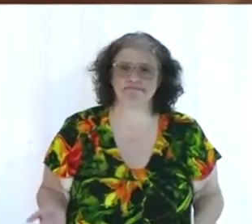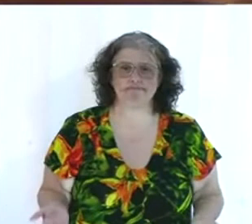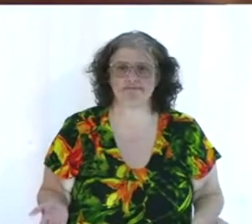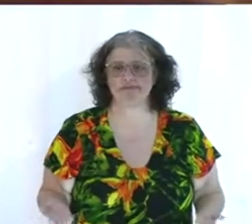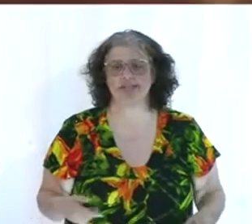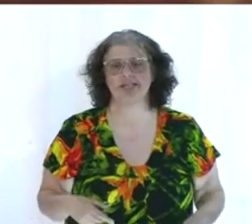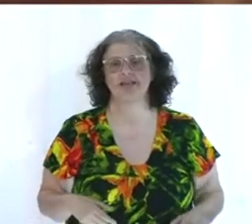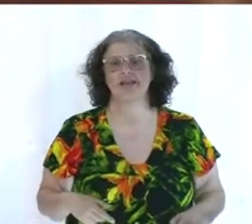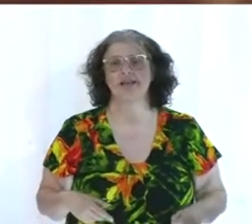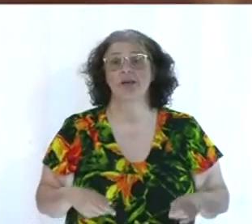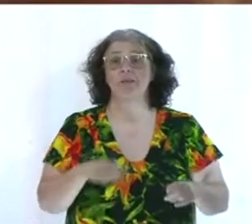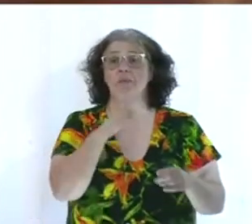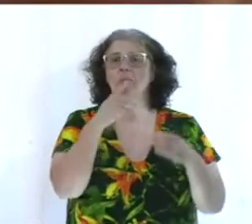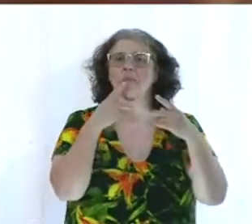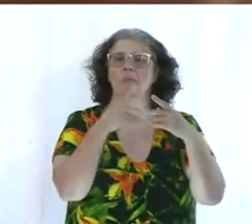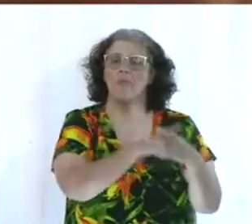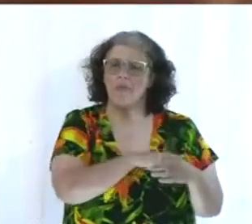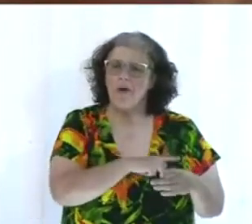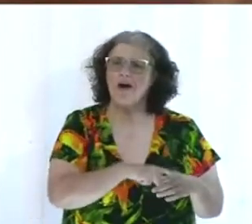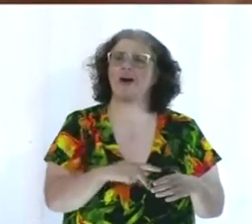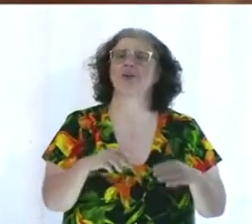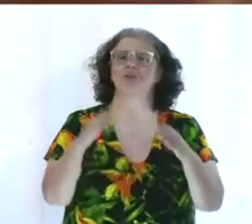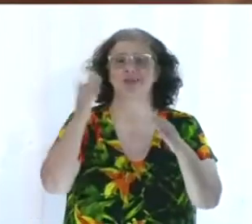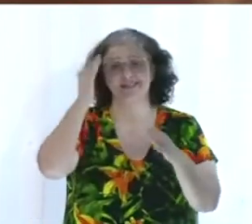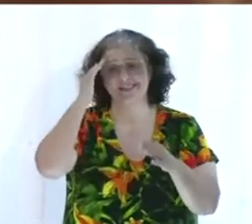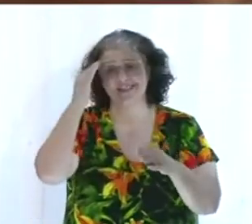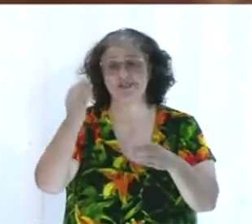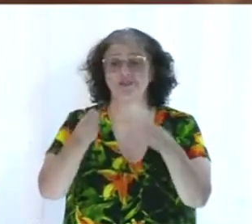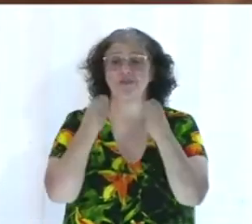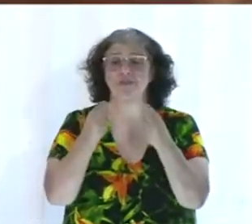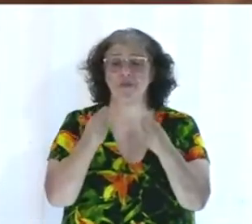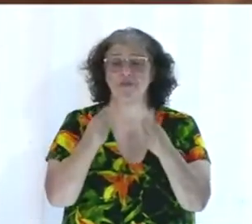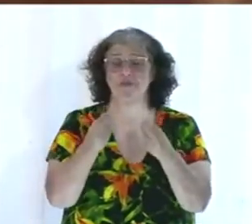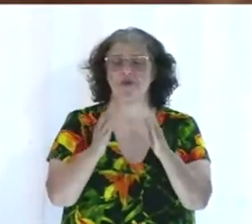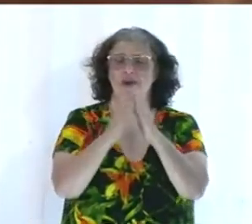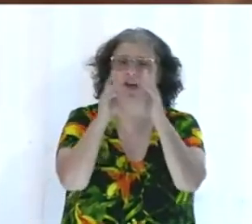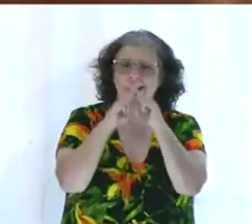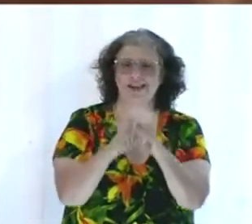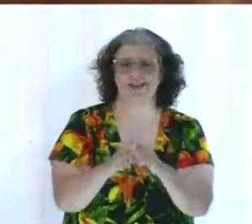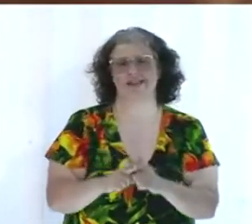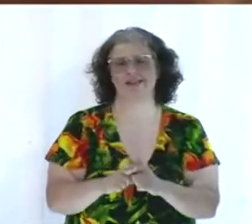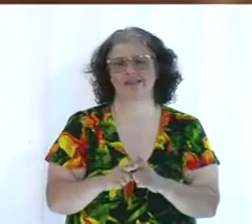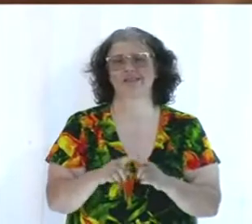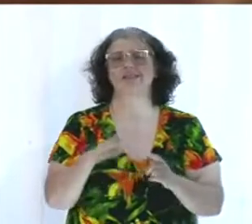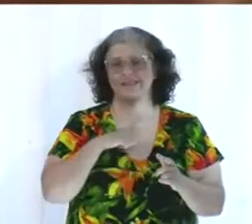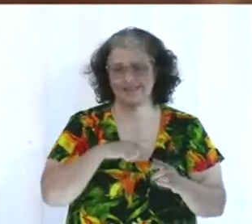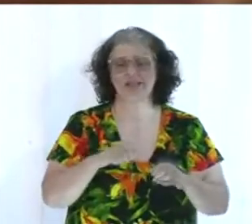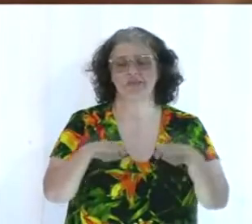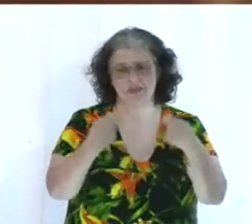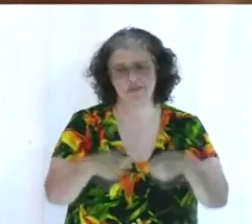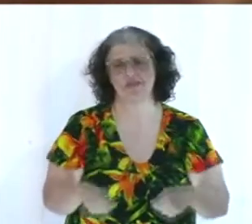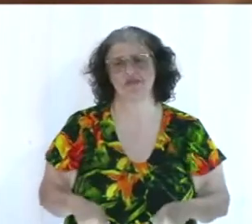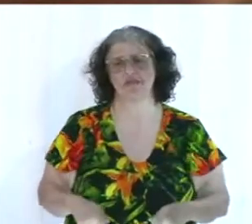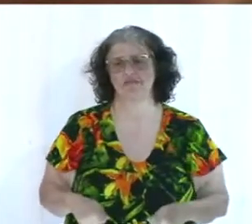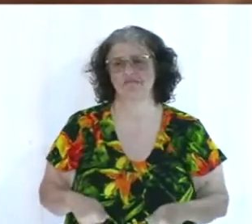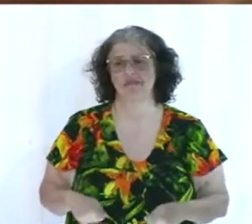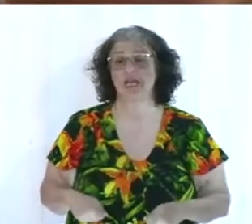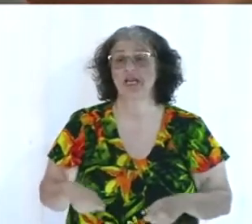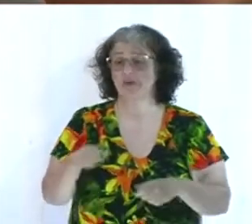tem que agir? Tem que considerar esse outro evangelho como algo maldito, anátema